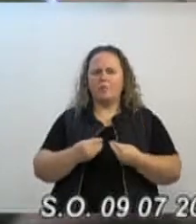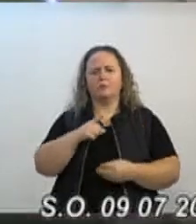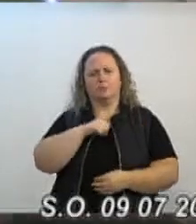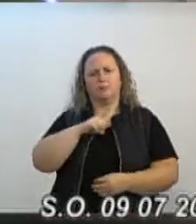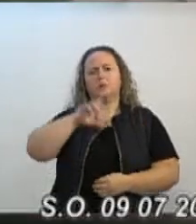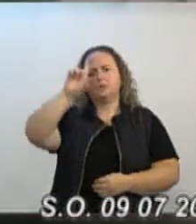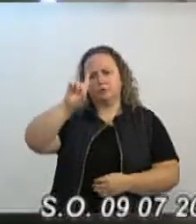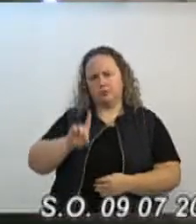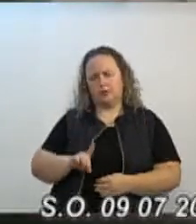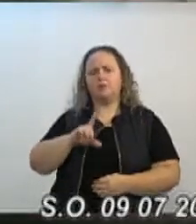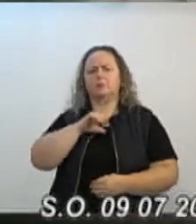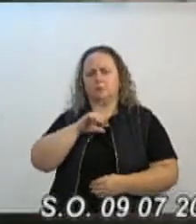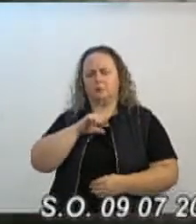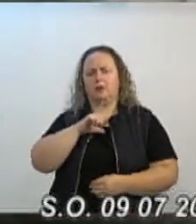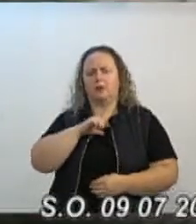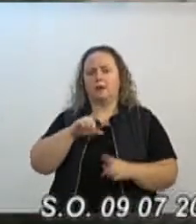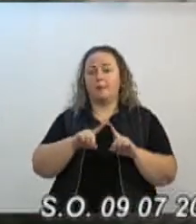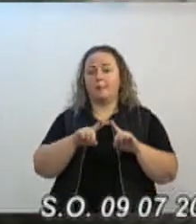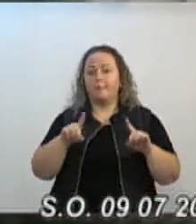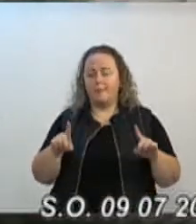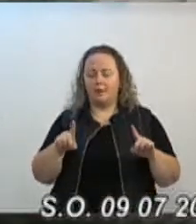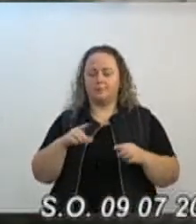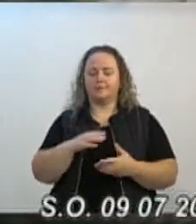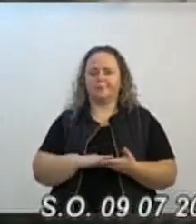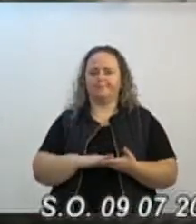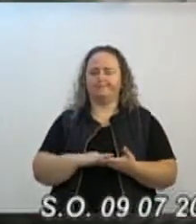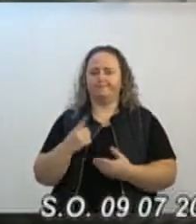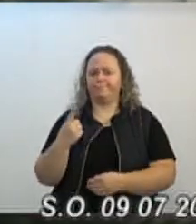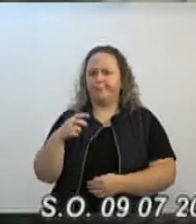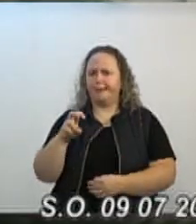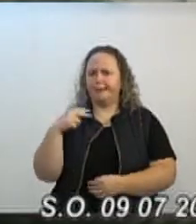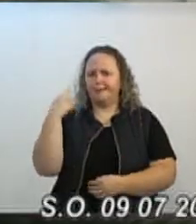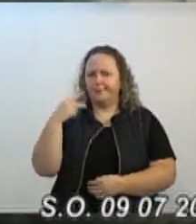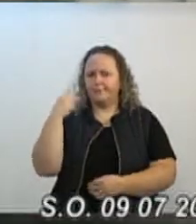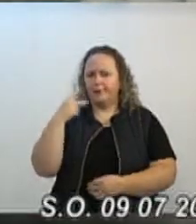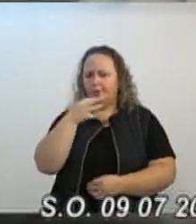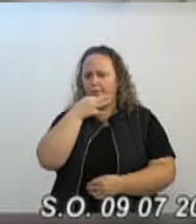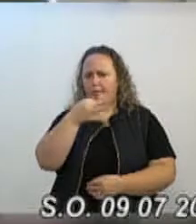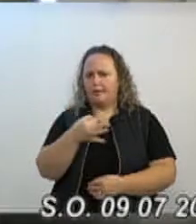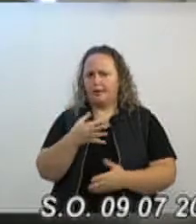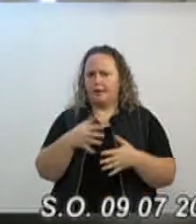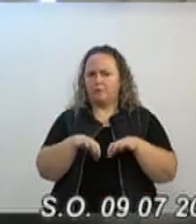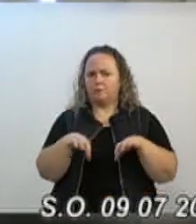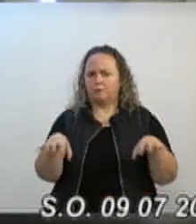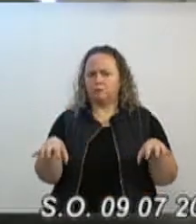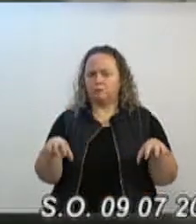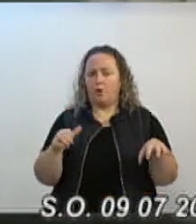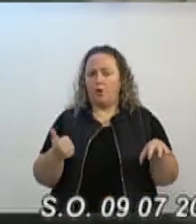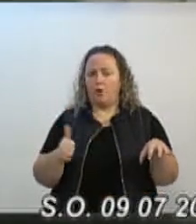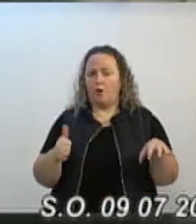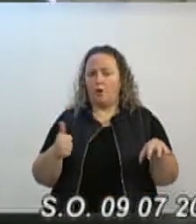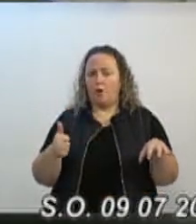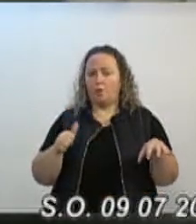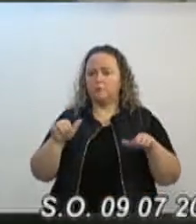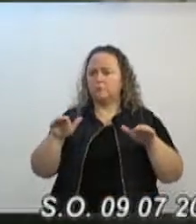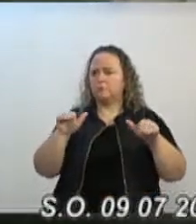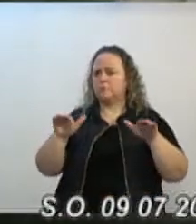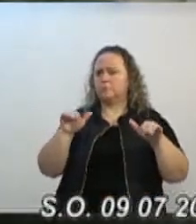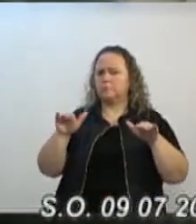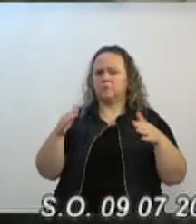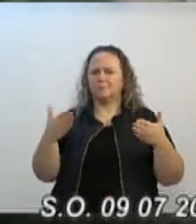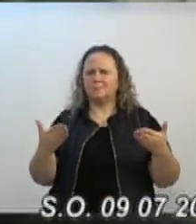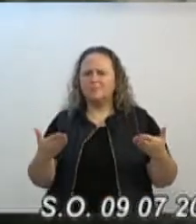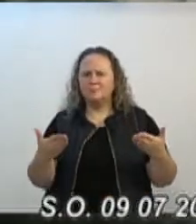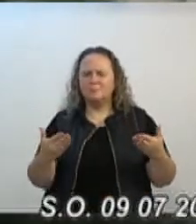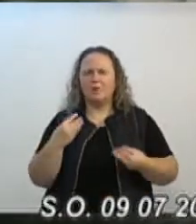e fazer a situação. Agora, quando 15 vereadores se posicionam de uma forma e, de repente, só 11 são chamados em relação a determinada situação, dá